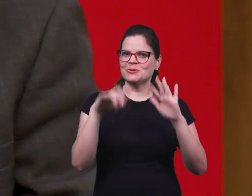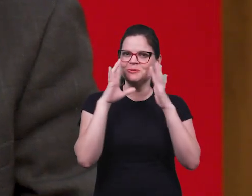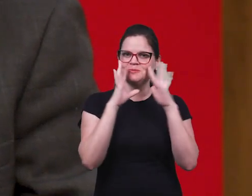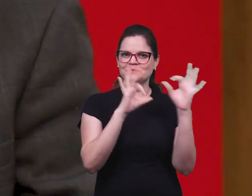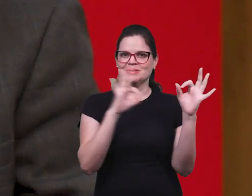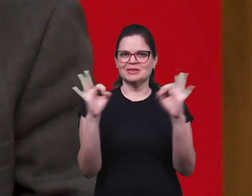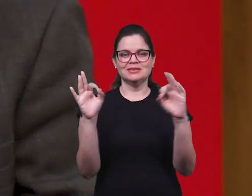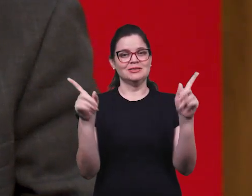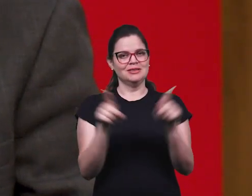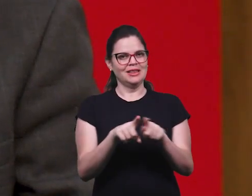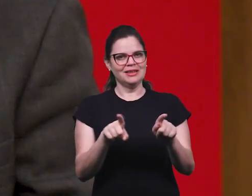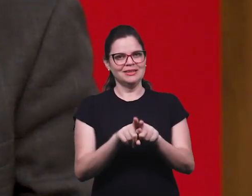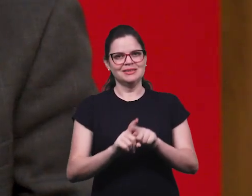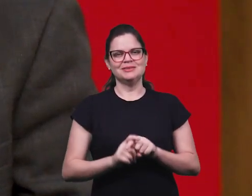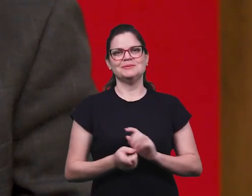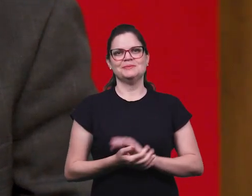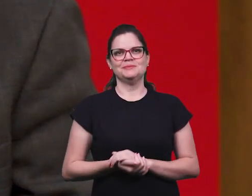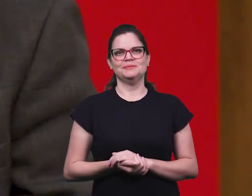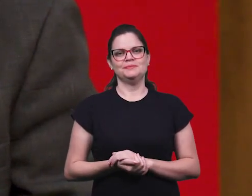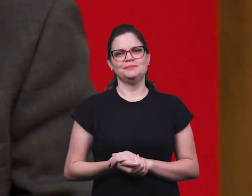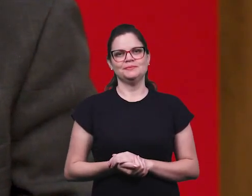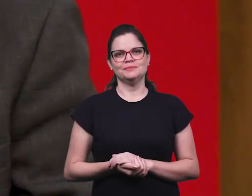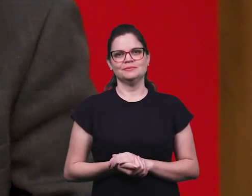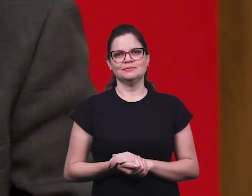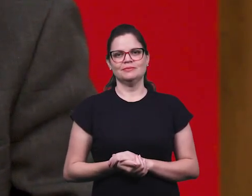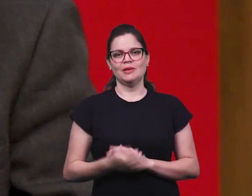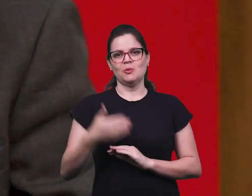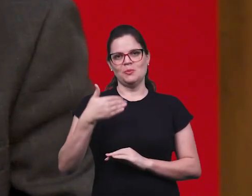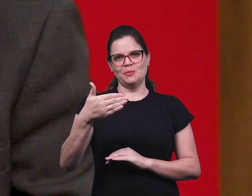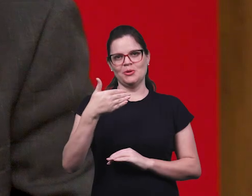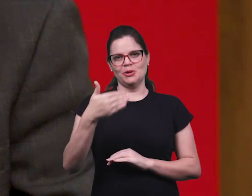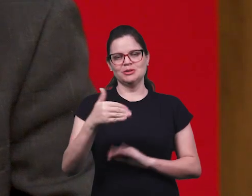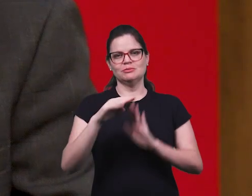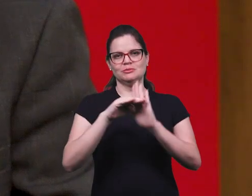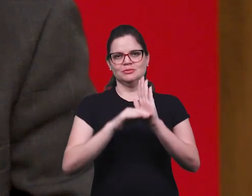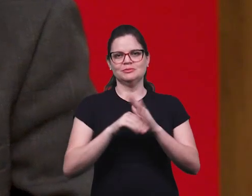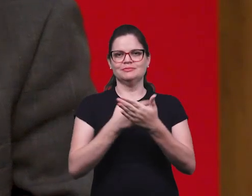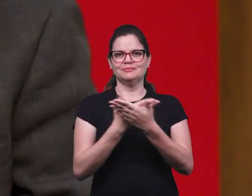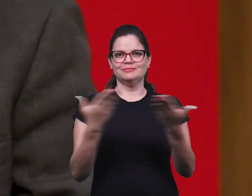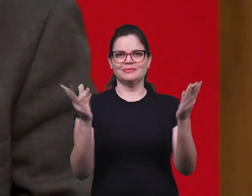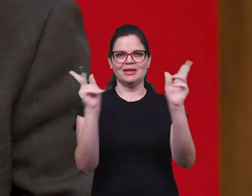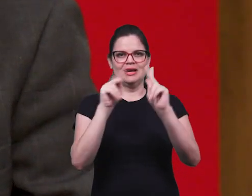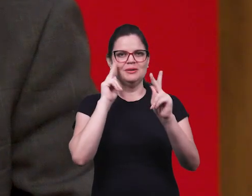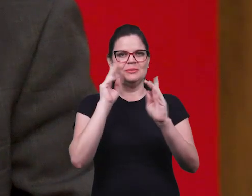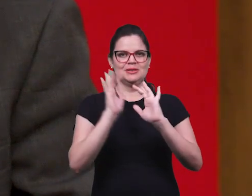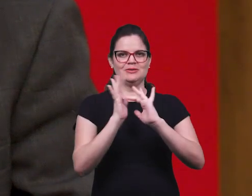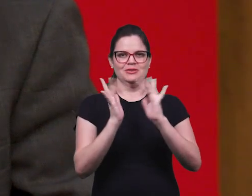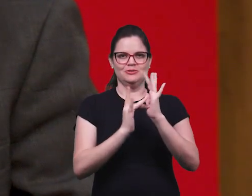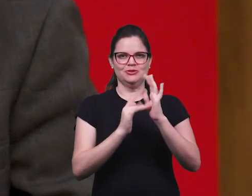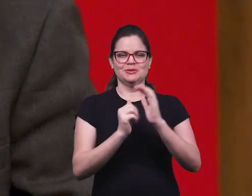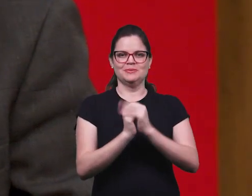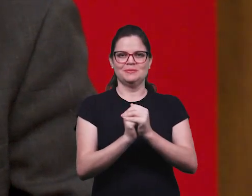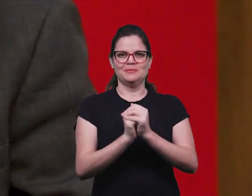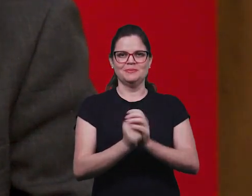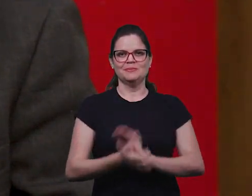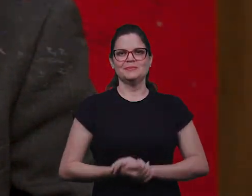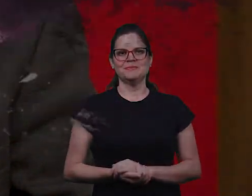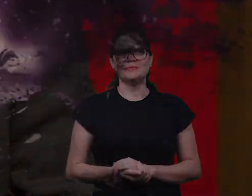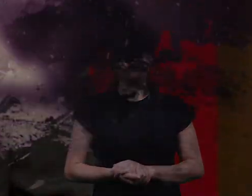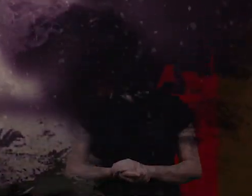que nos acompanharam ao longo desse episódio. Até o nosso próximo programa. A todos, a paz do Senhor Jesus.